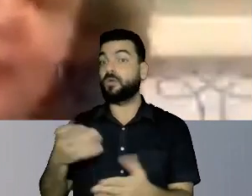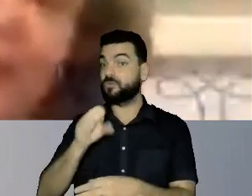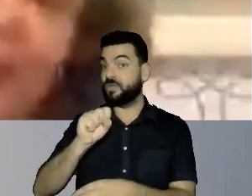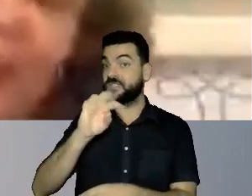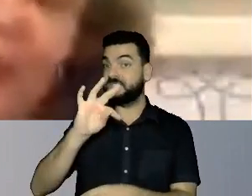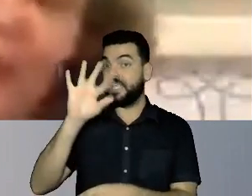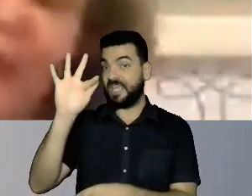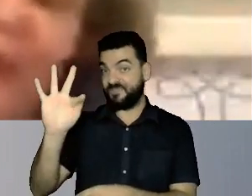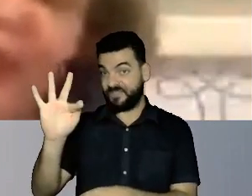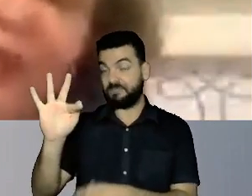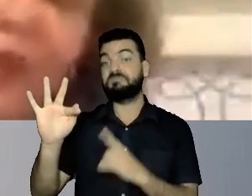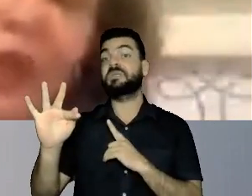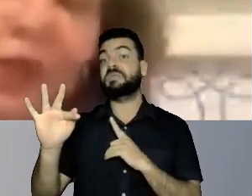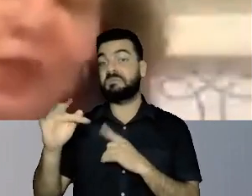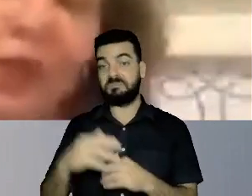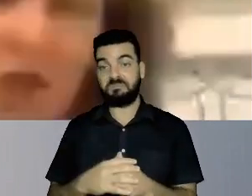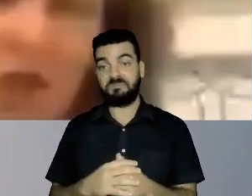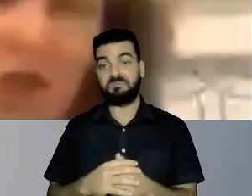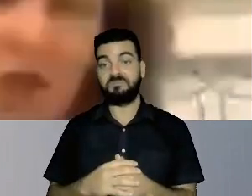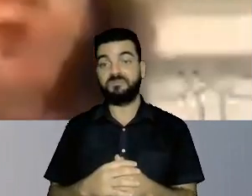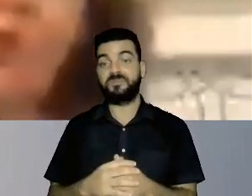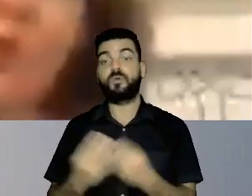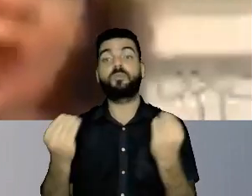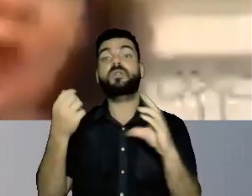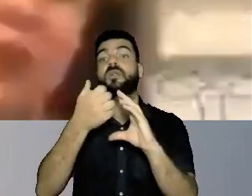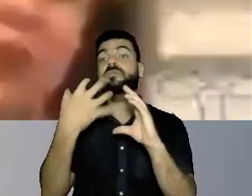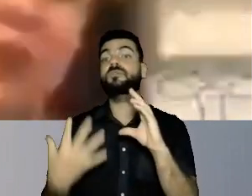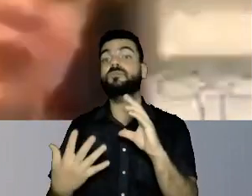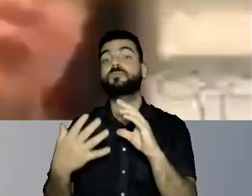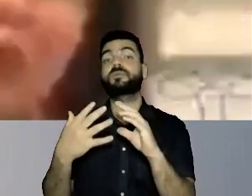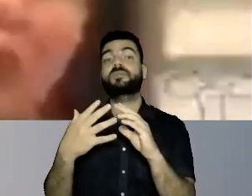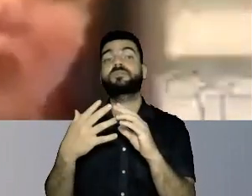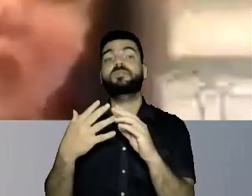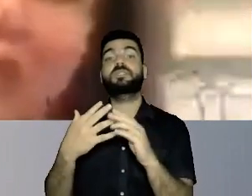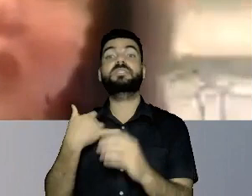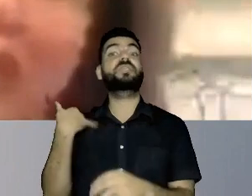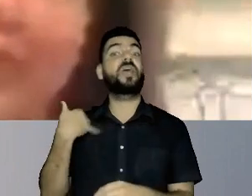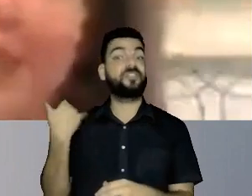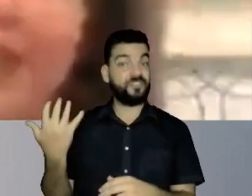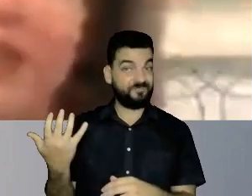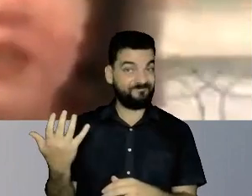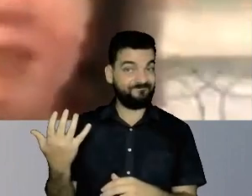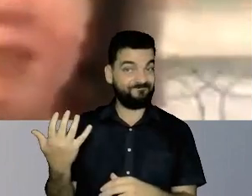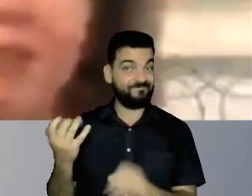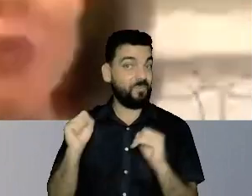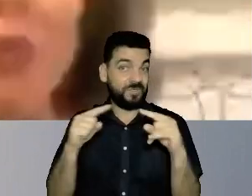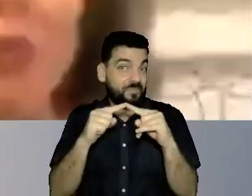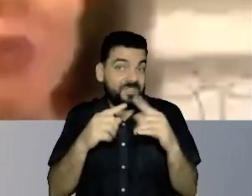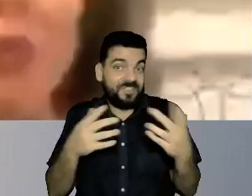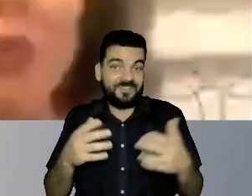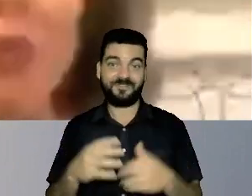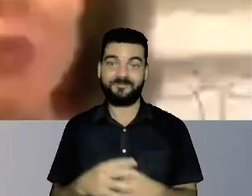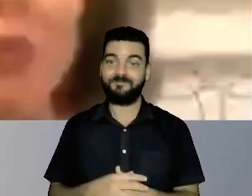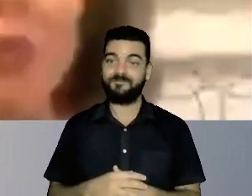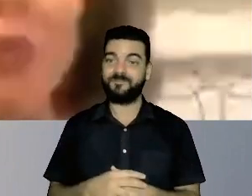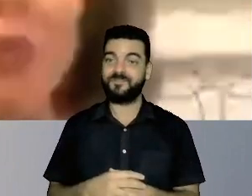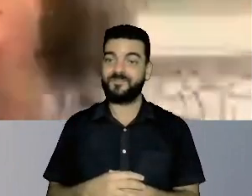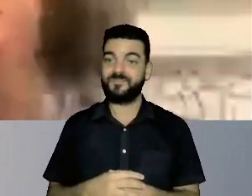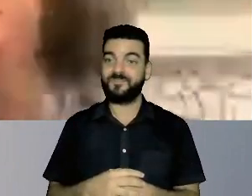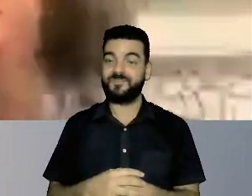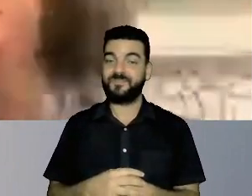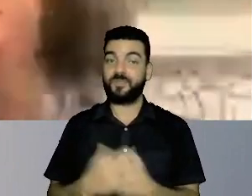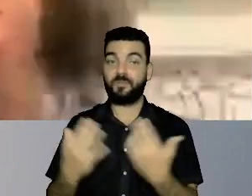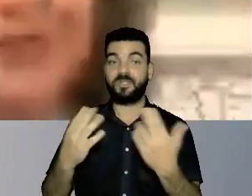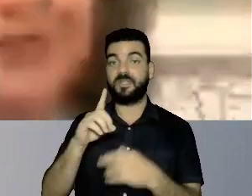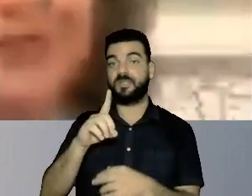família, as escolhas de expressão cultural. Isso tem uma decisão recente do Supremo,